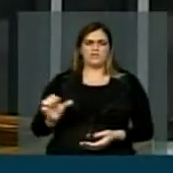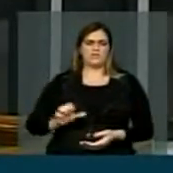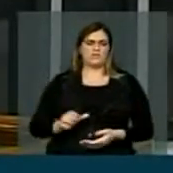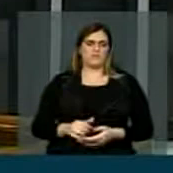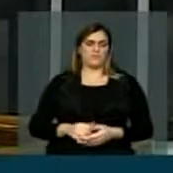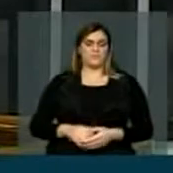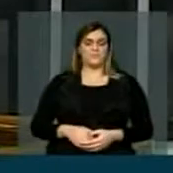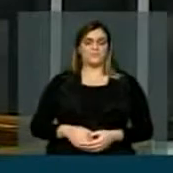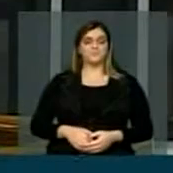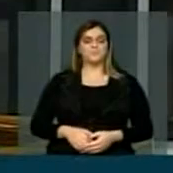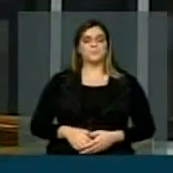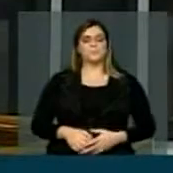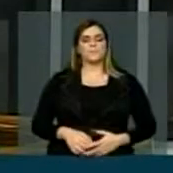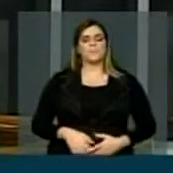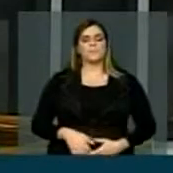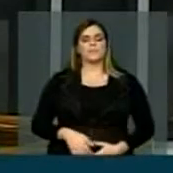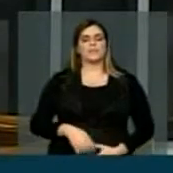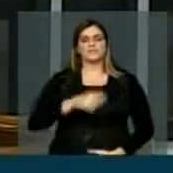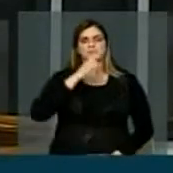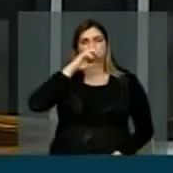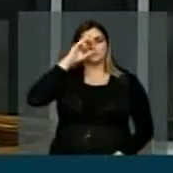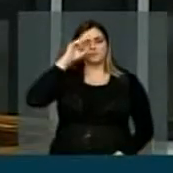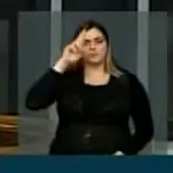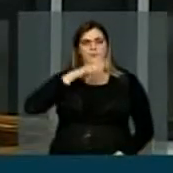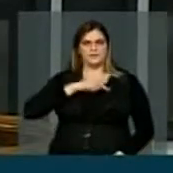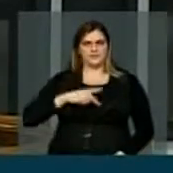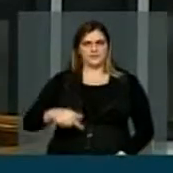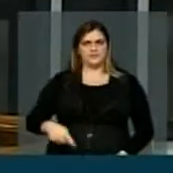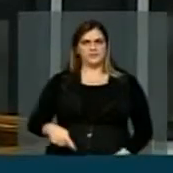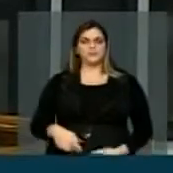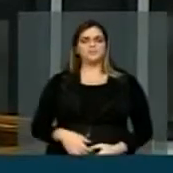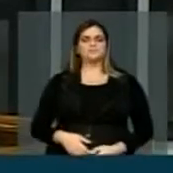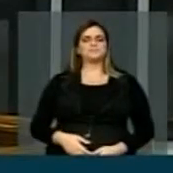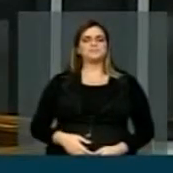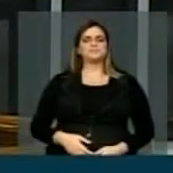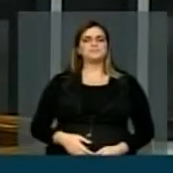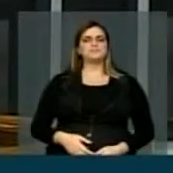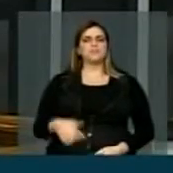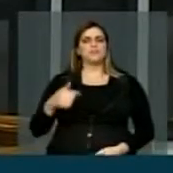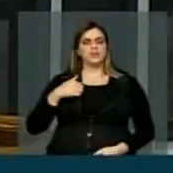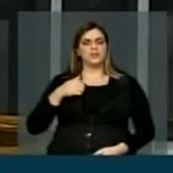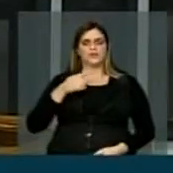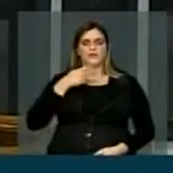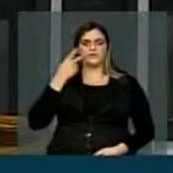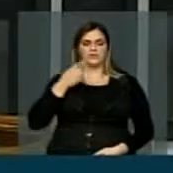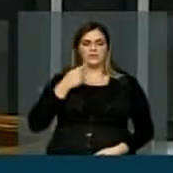Finalizo minha fala, senhor presidente, destacando esse evento